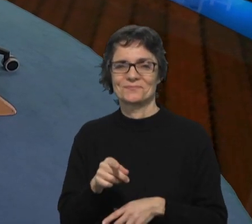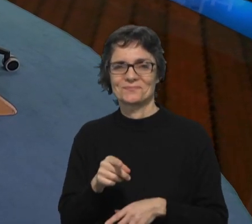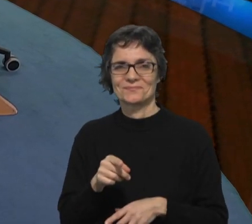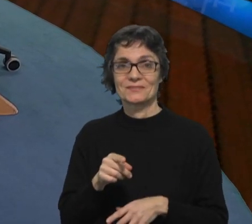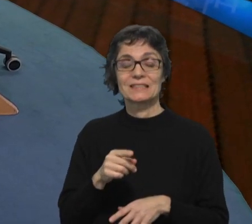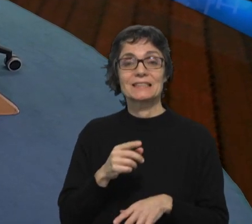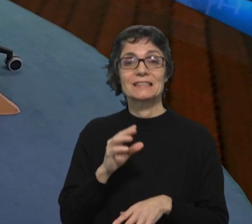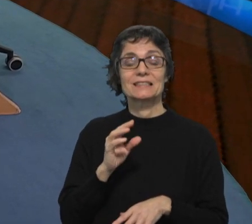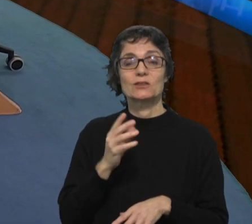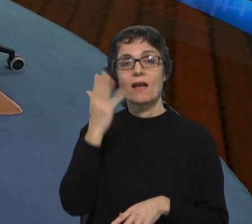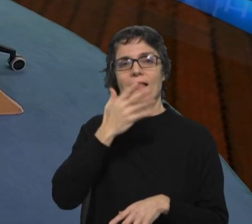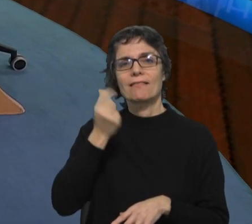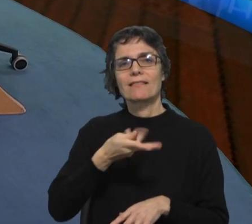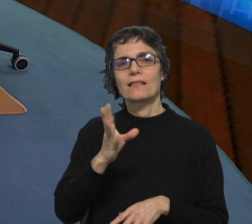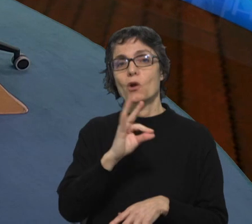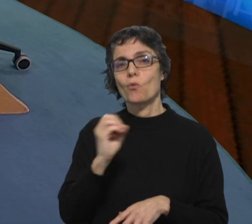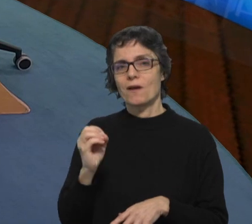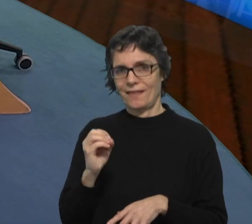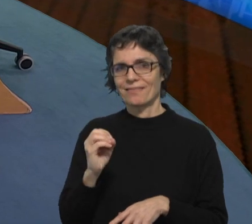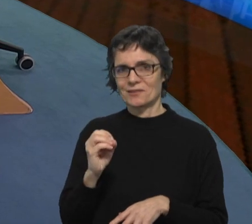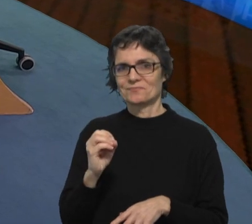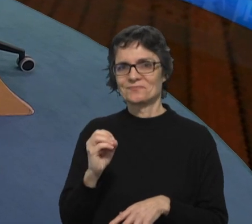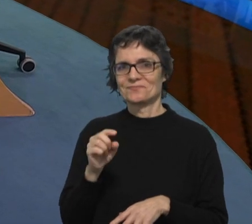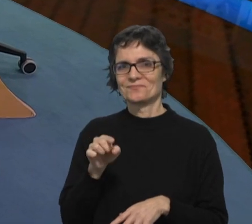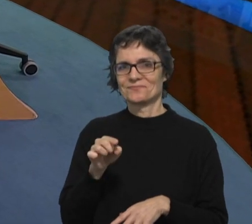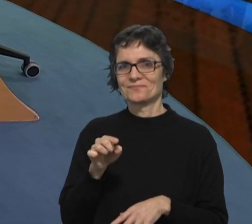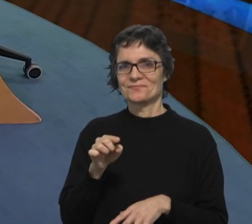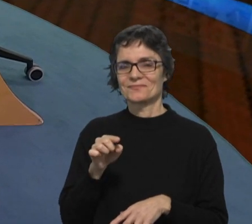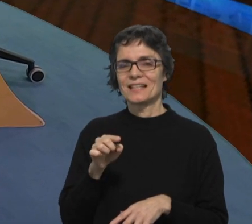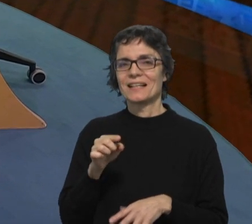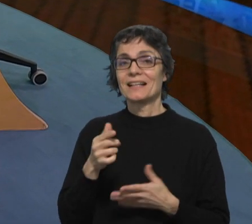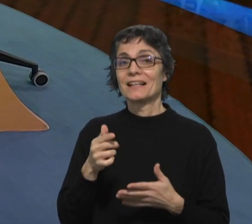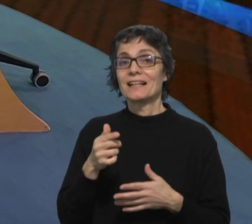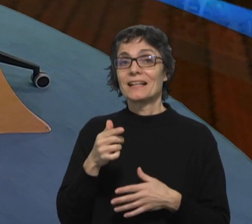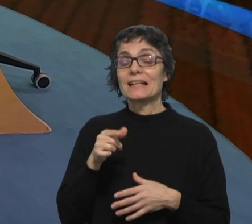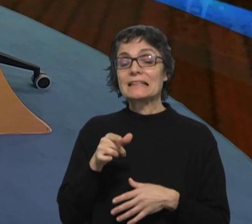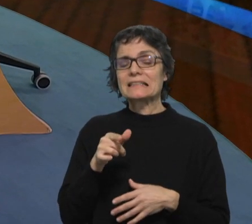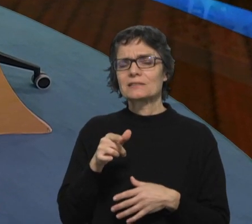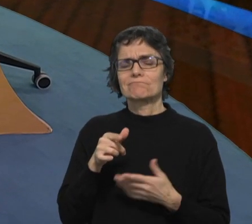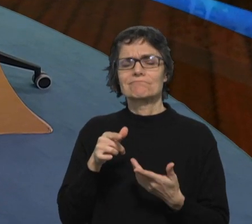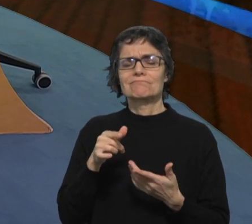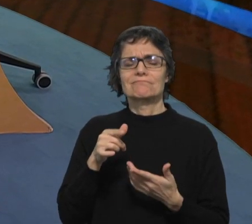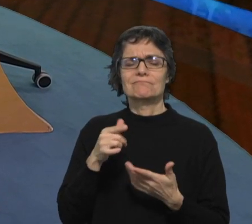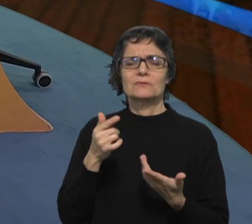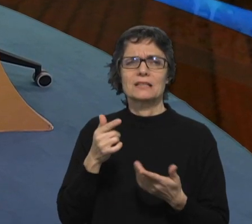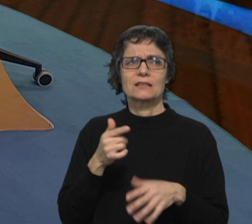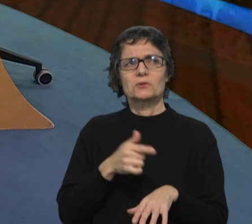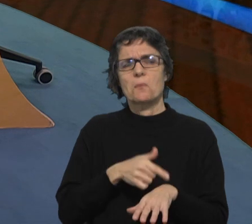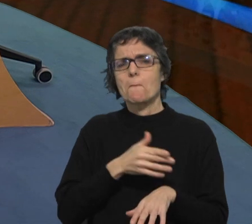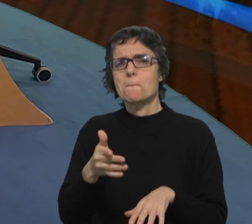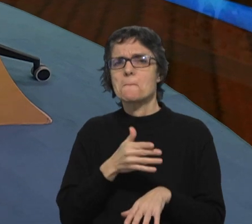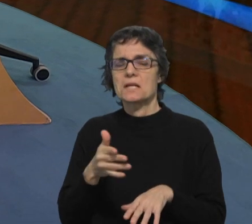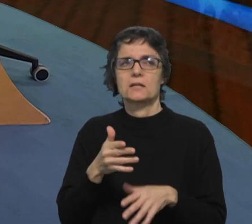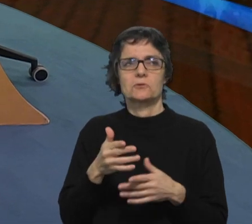40 dias, que têm, digamos assim, não costumam ter tanta popularidade como outras épocas do ano, como a preparação